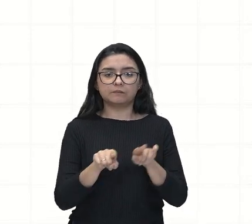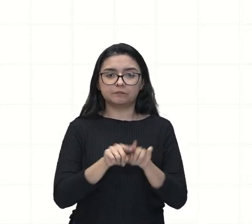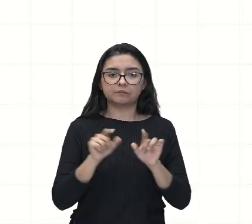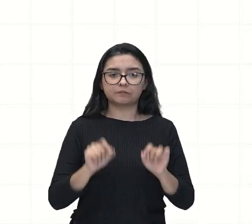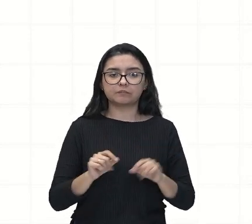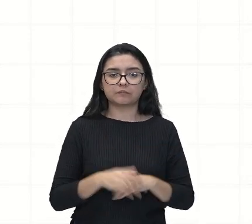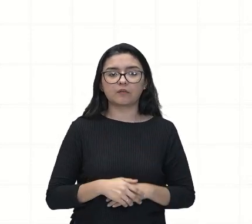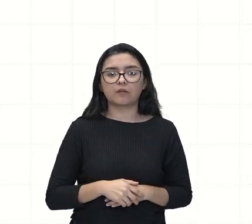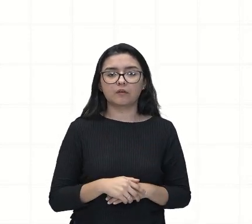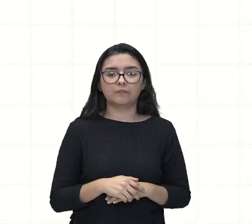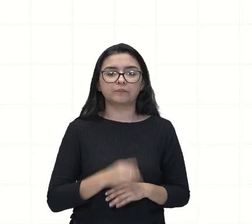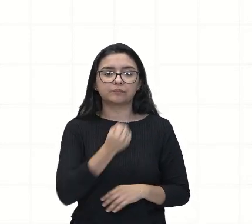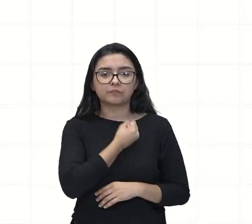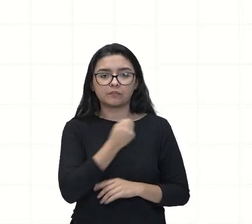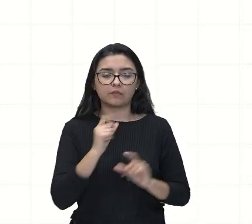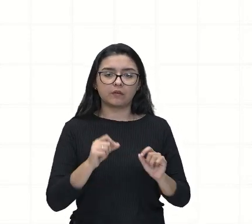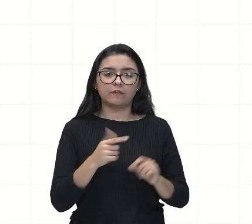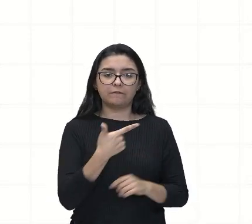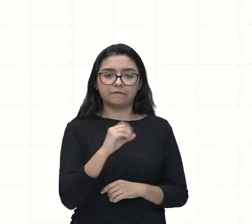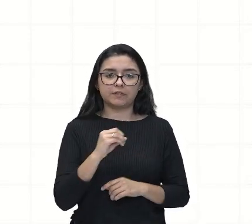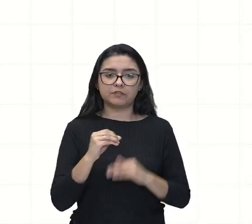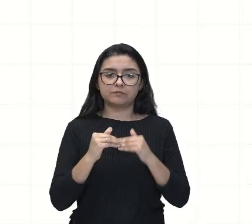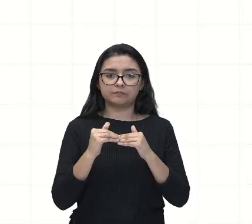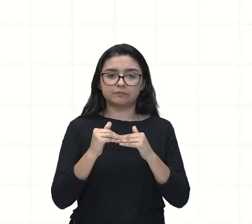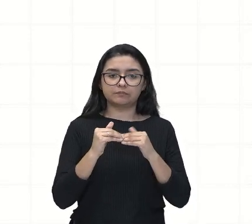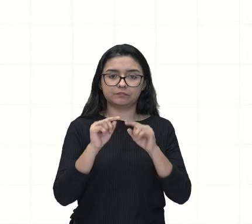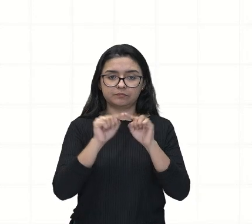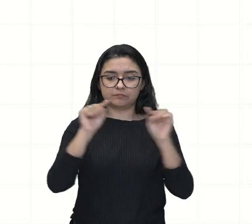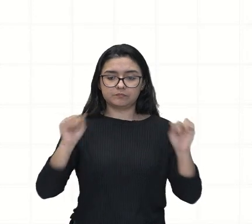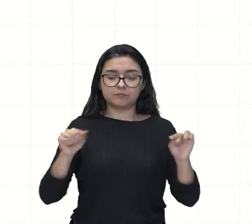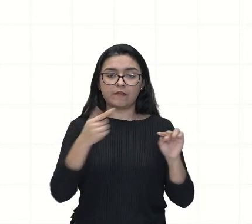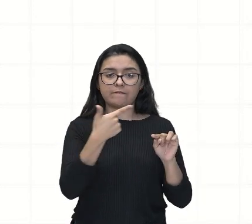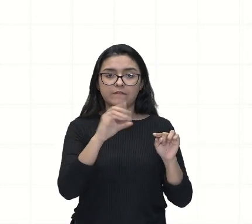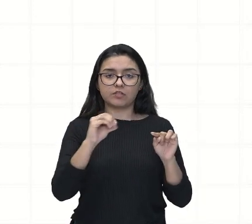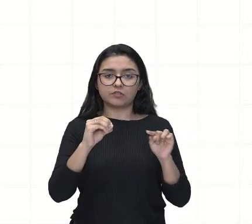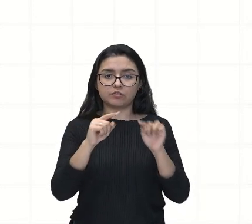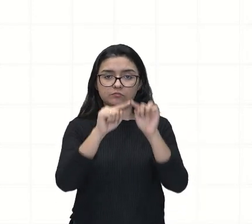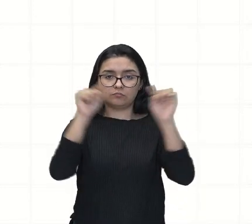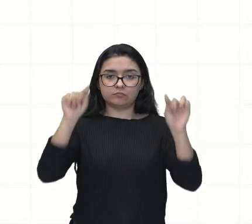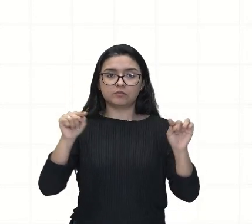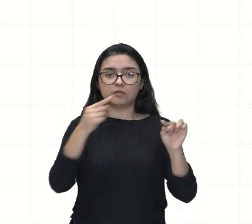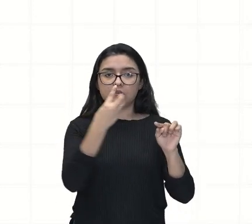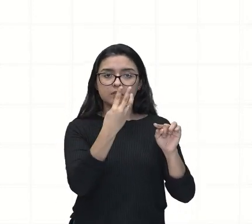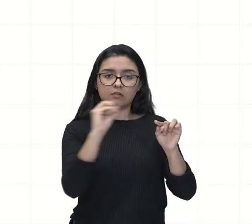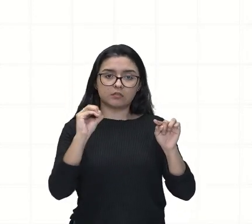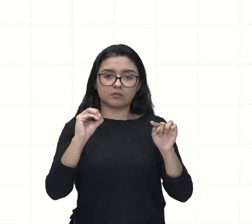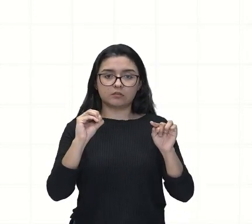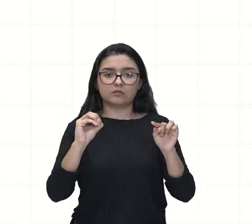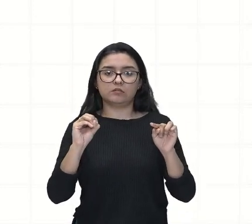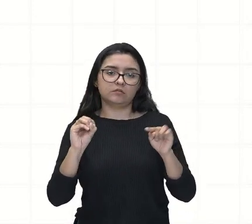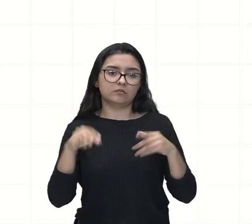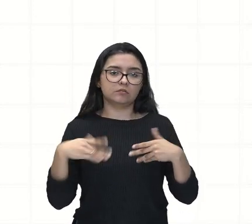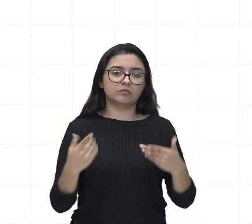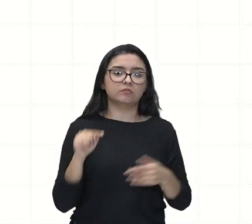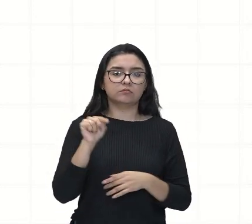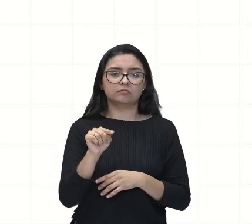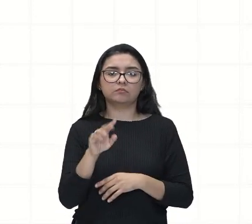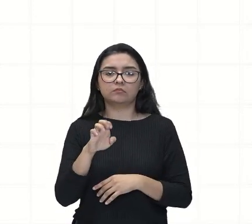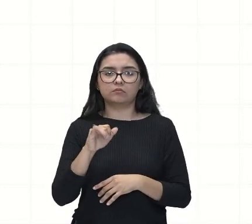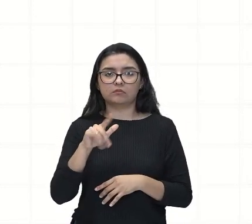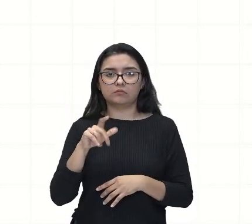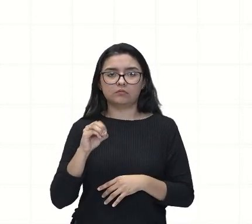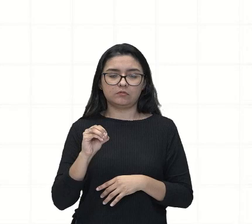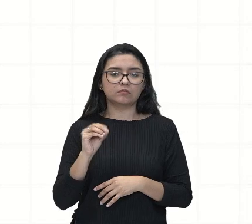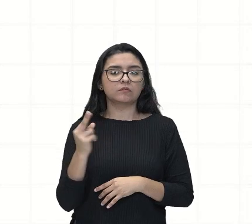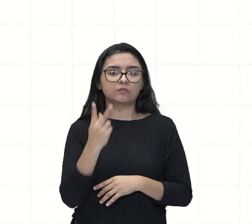variando entre 20 e 30. Então, se eu pegar aqui a escalazinha aqui, ó, tudo bem? O eixo, então, é um valor que